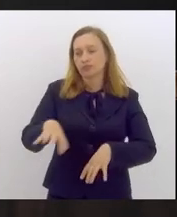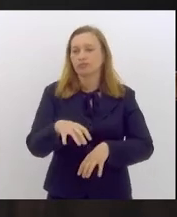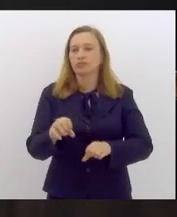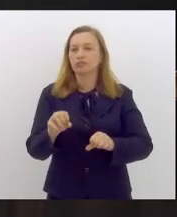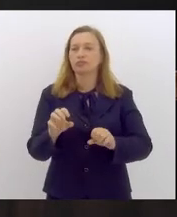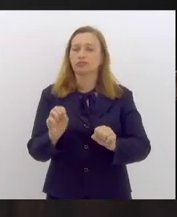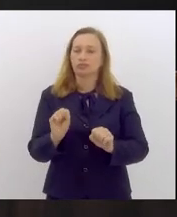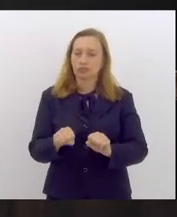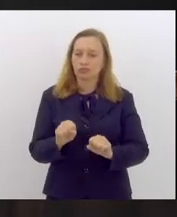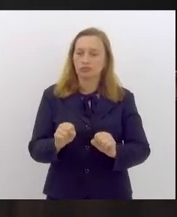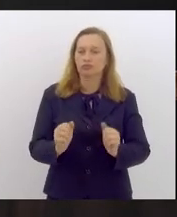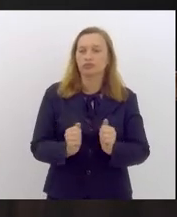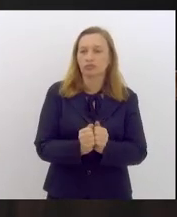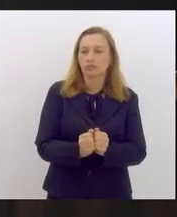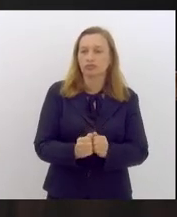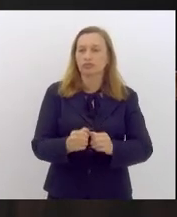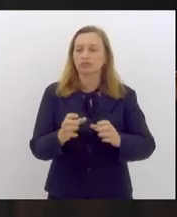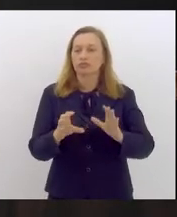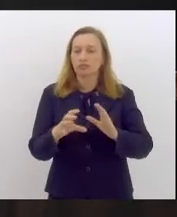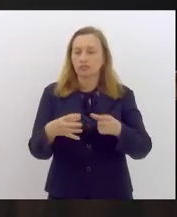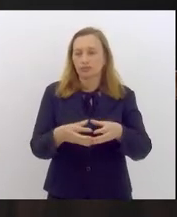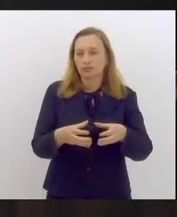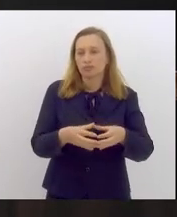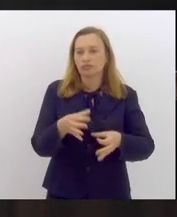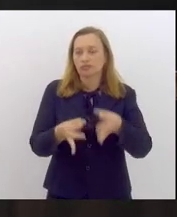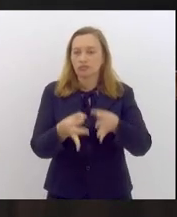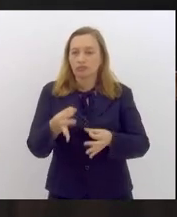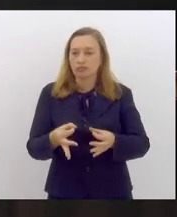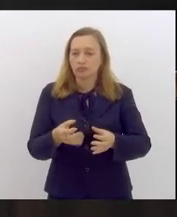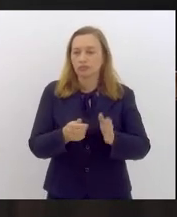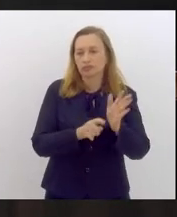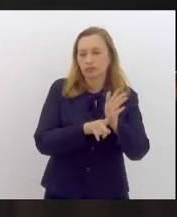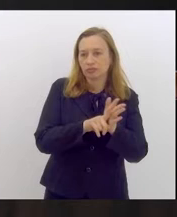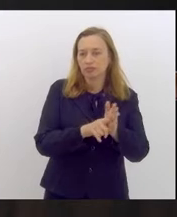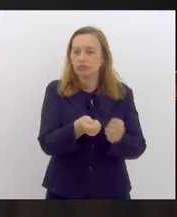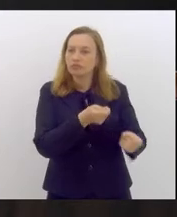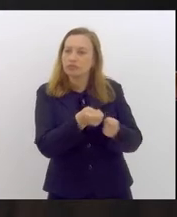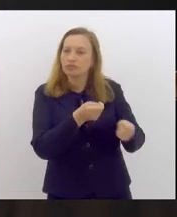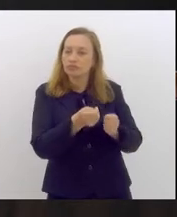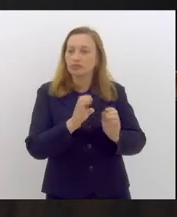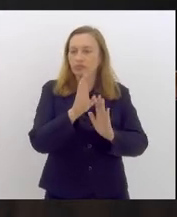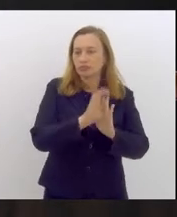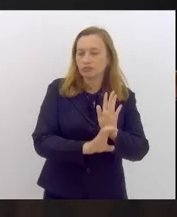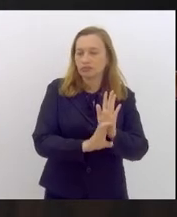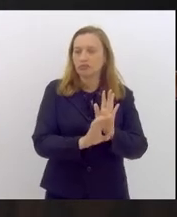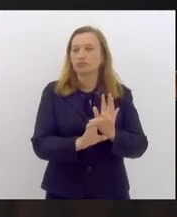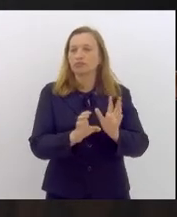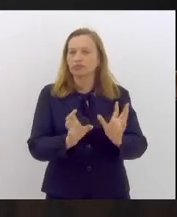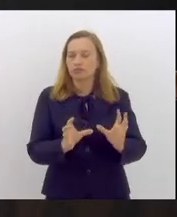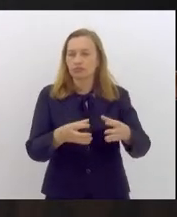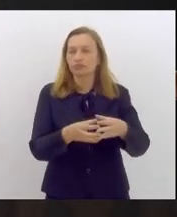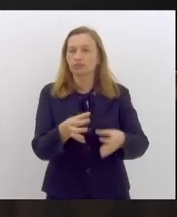e Justiça. E de Orçamento, Finanças, Casação Financeira e Controle, favorável, com as emendas da Comissão de Constituição e Justiça. Relatores.